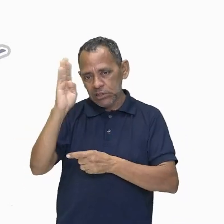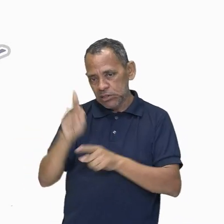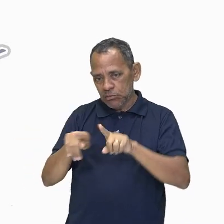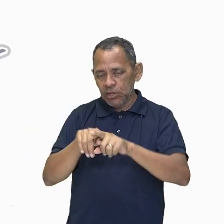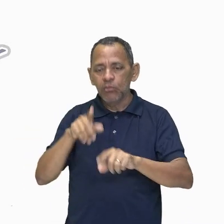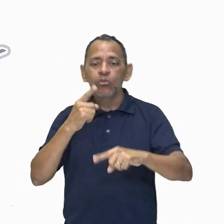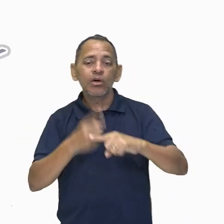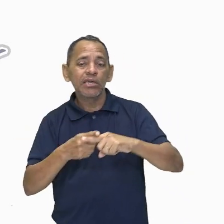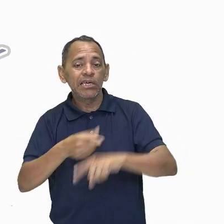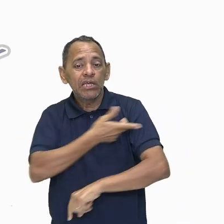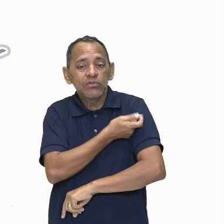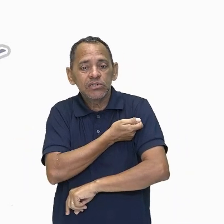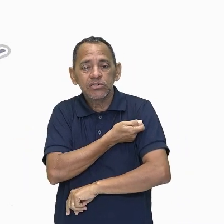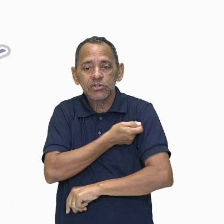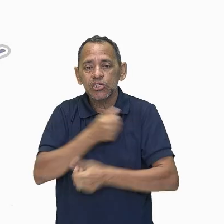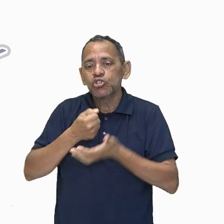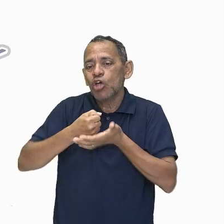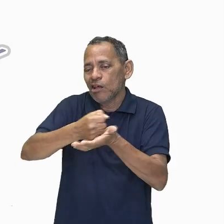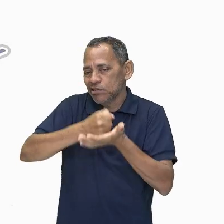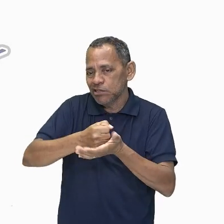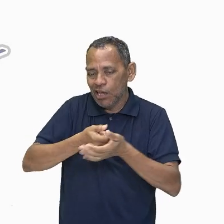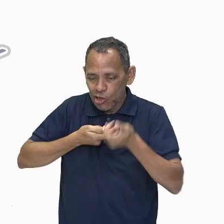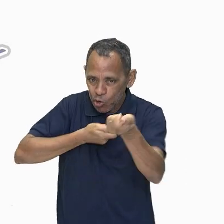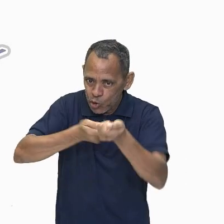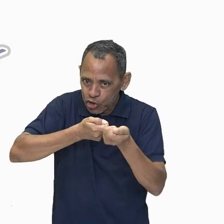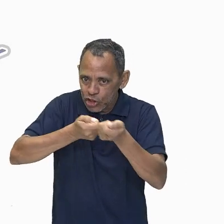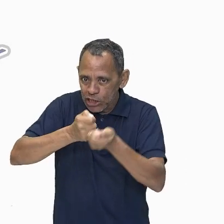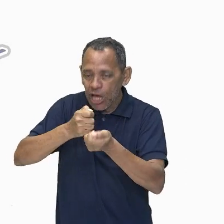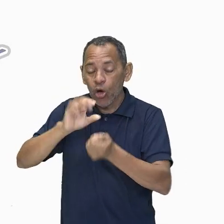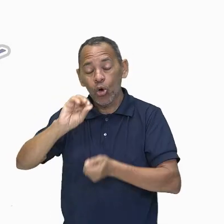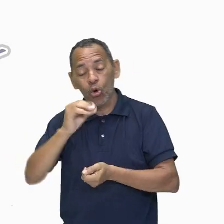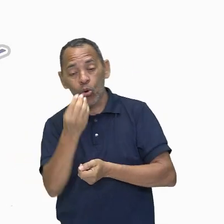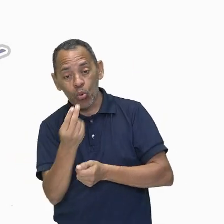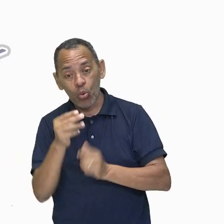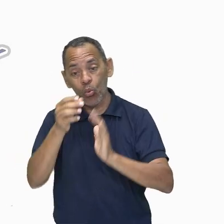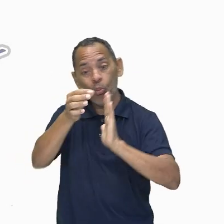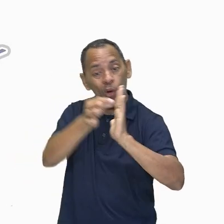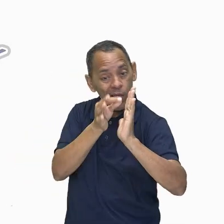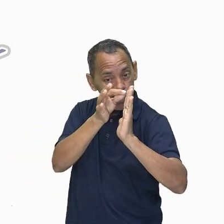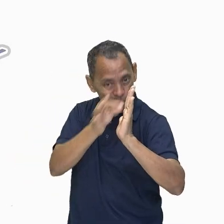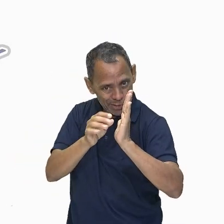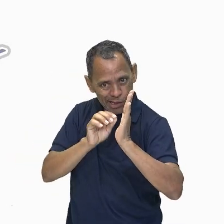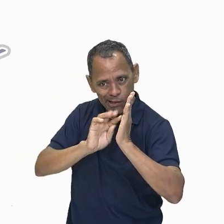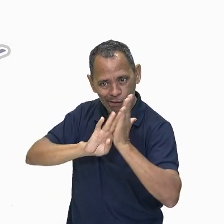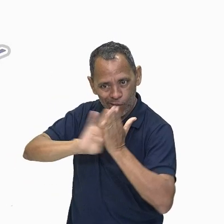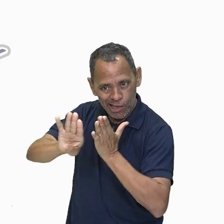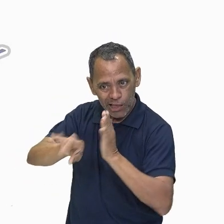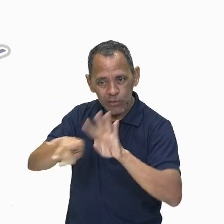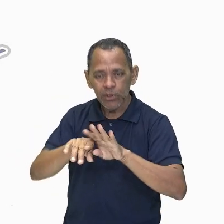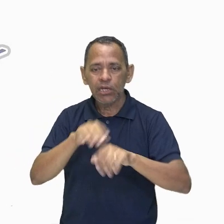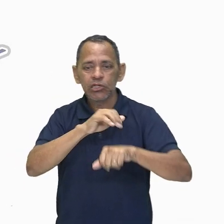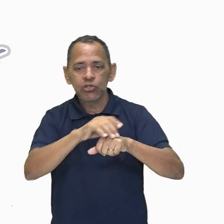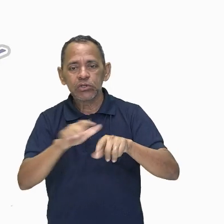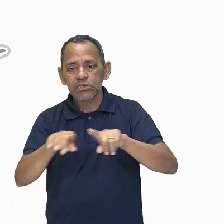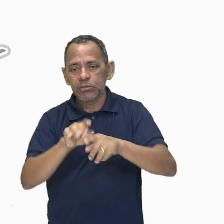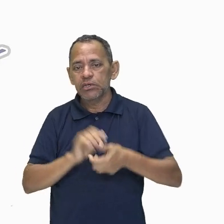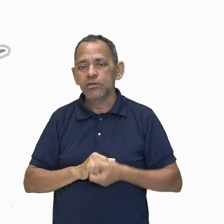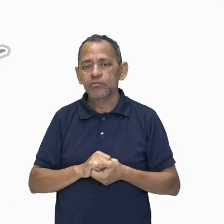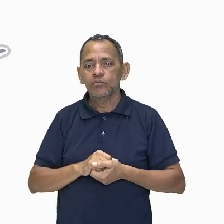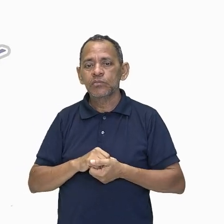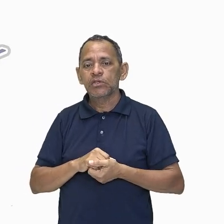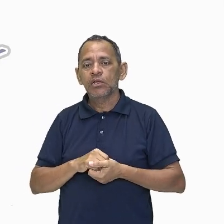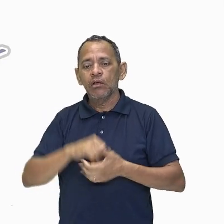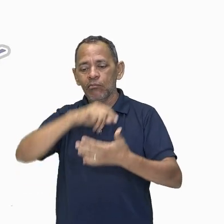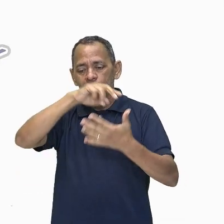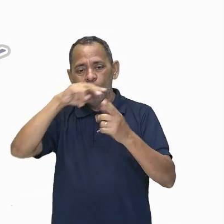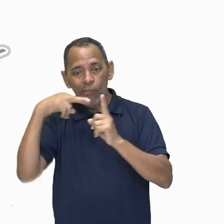a controlar ou a eliminar essas doenças do nosso meio. E um outro aspecto importante é que a vacinação é um